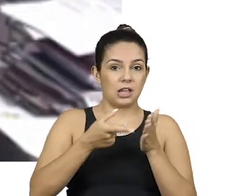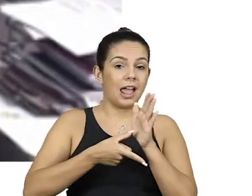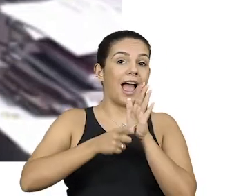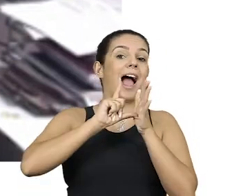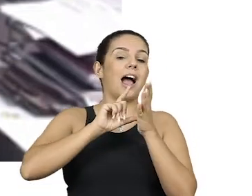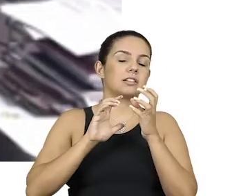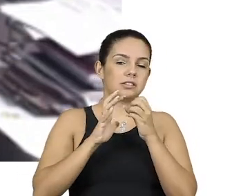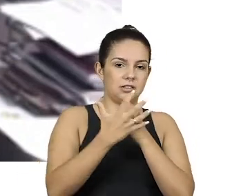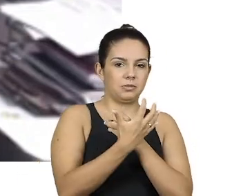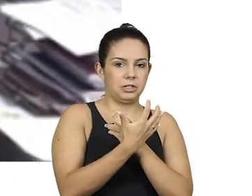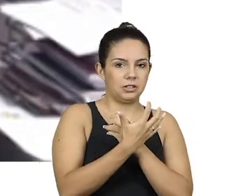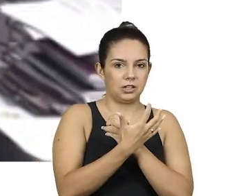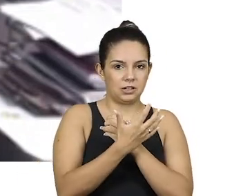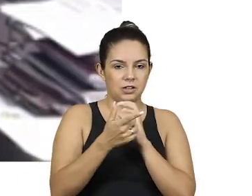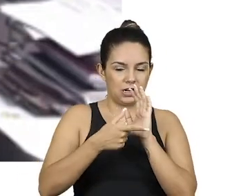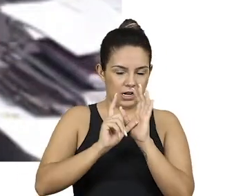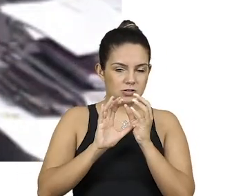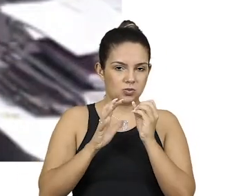antes da pandemia,